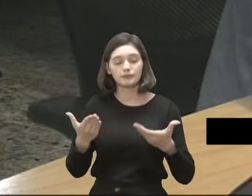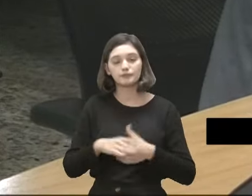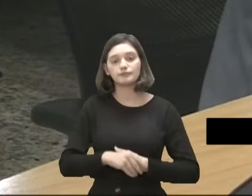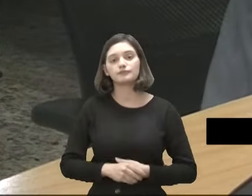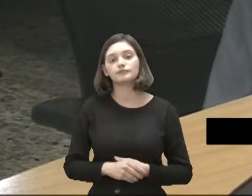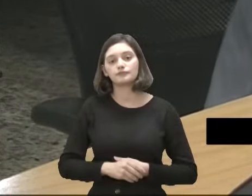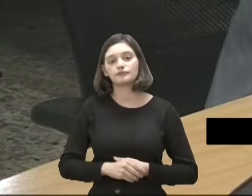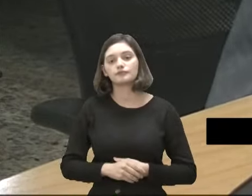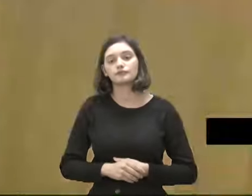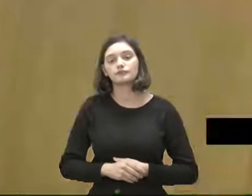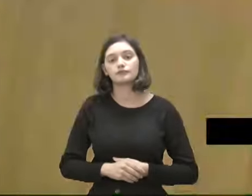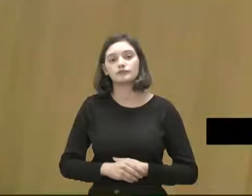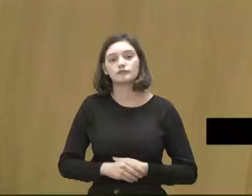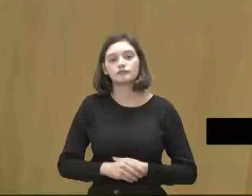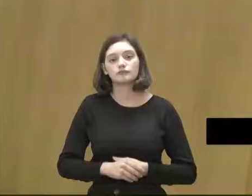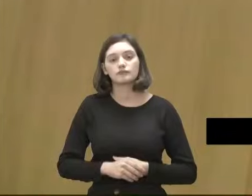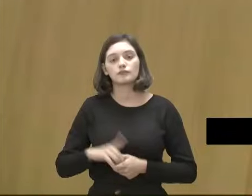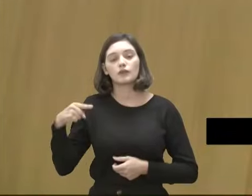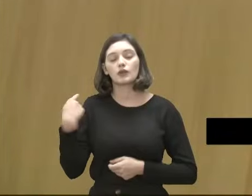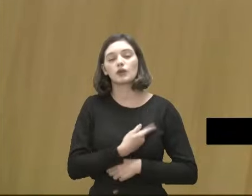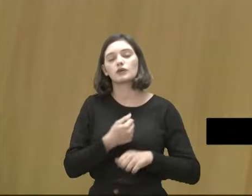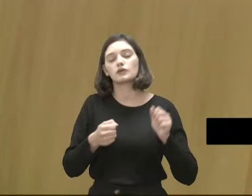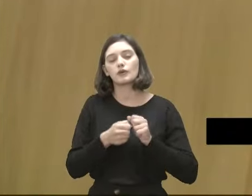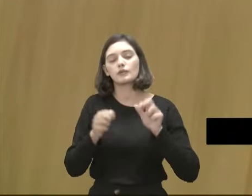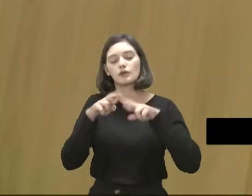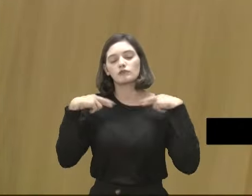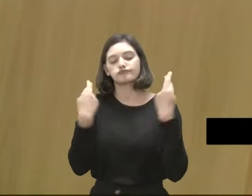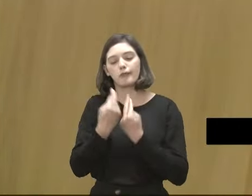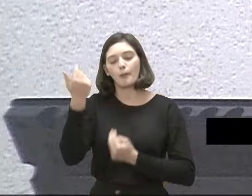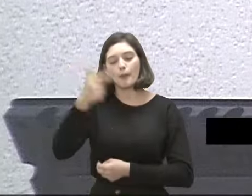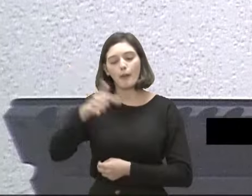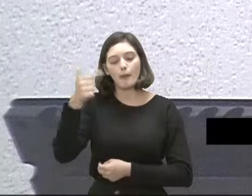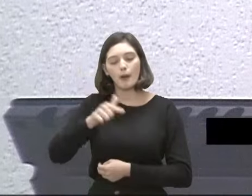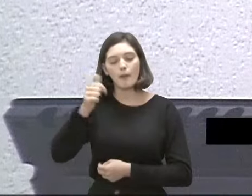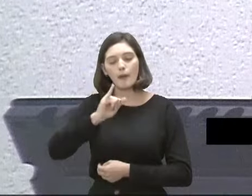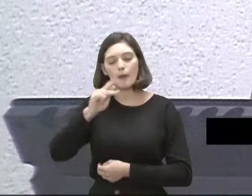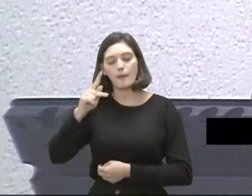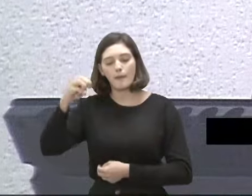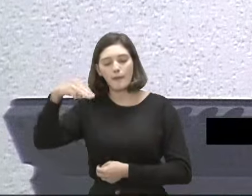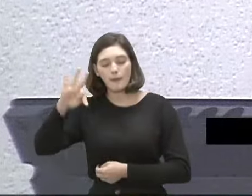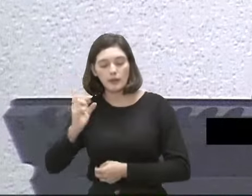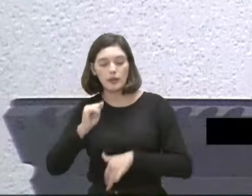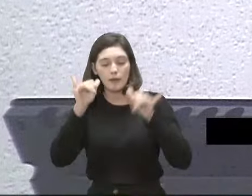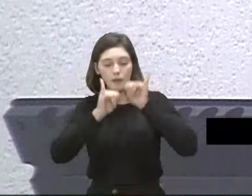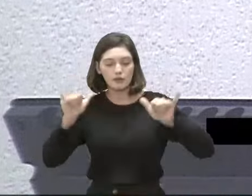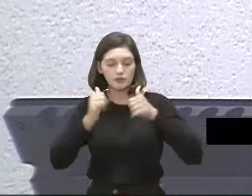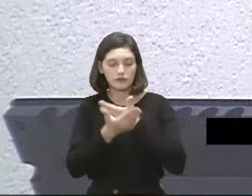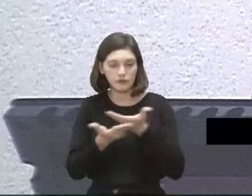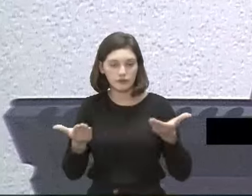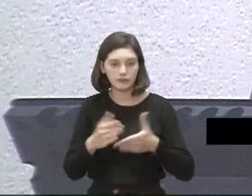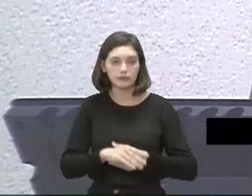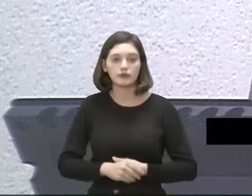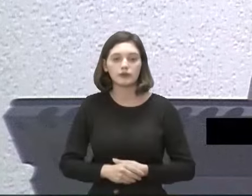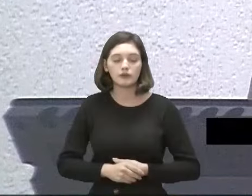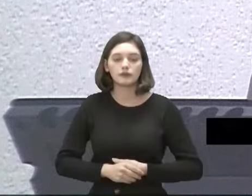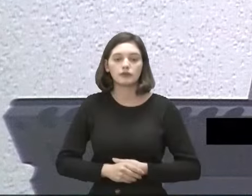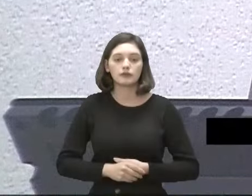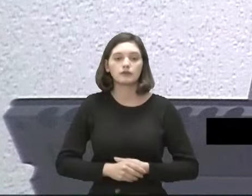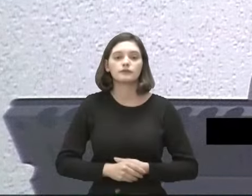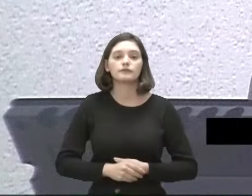não é por outro motivo que nós fizemos tantas reuniões para o IPMT para dar publicidade e transparência em relação